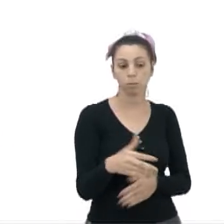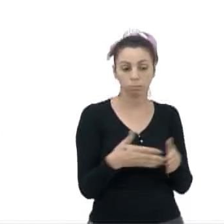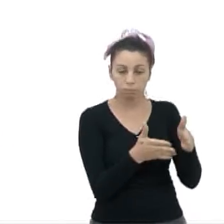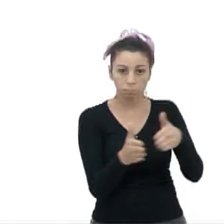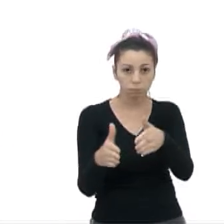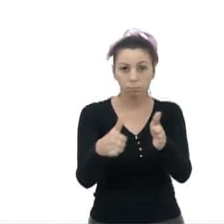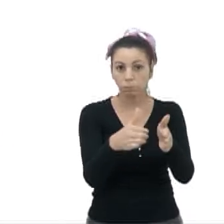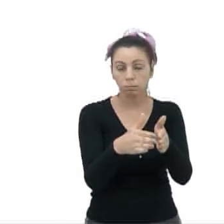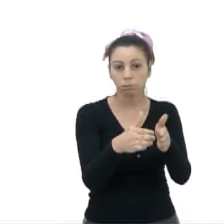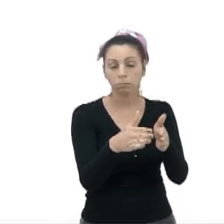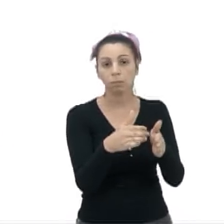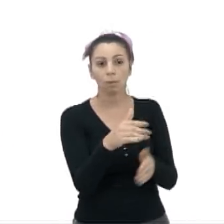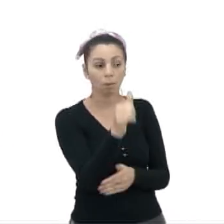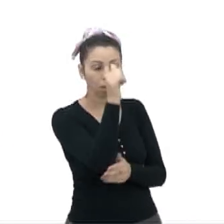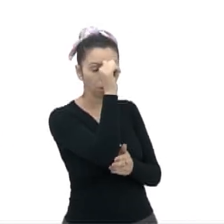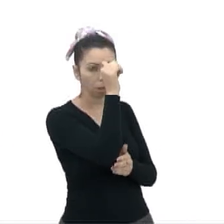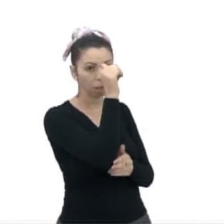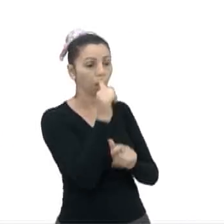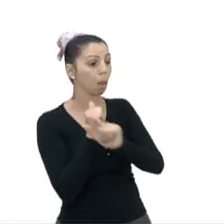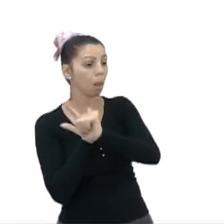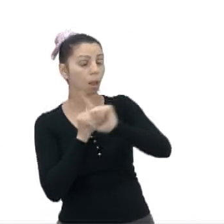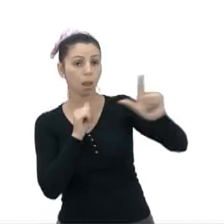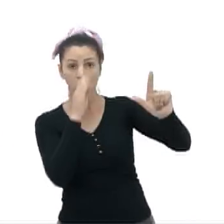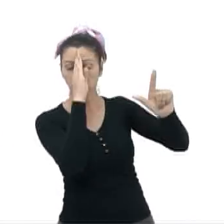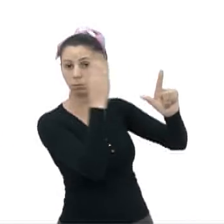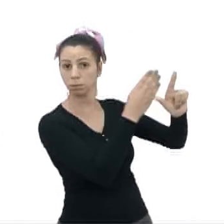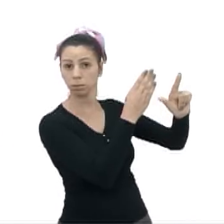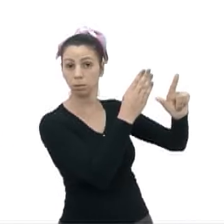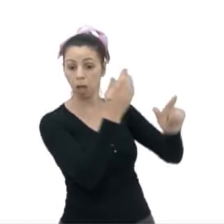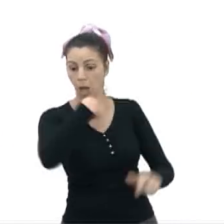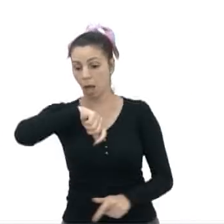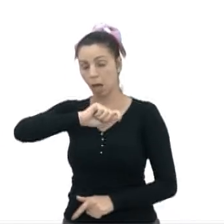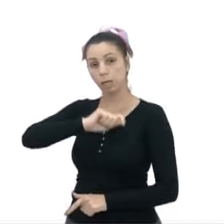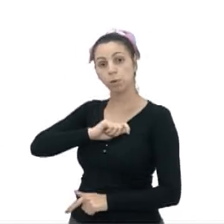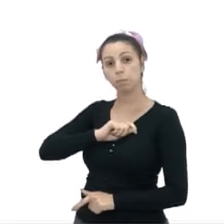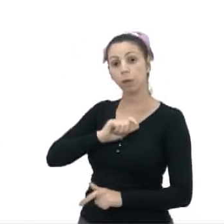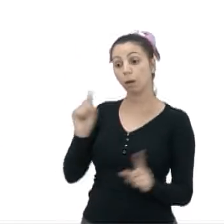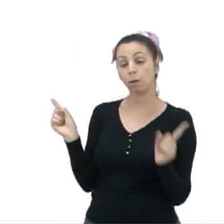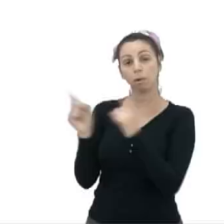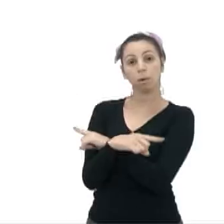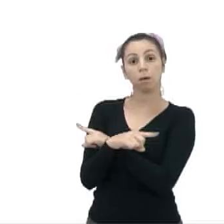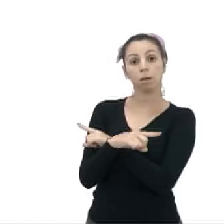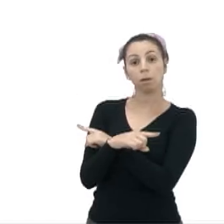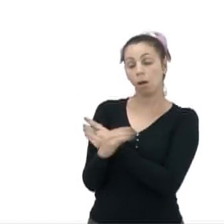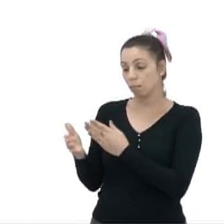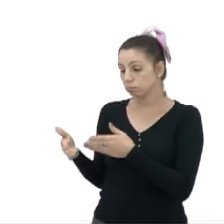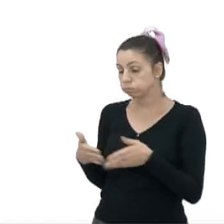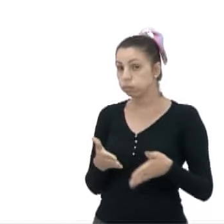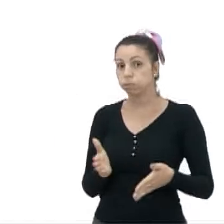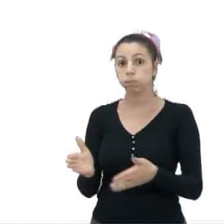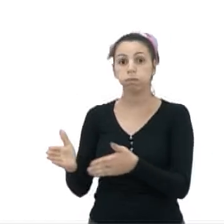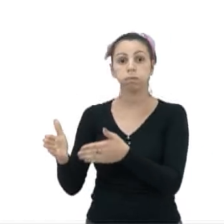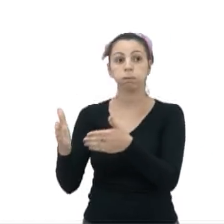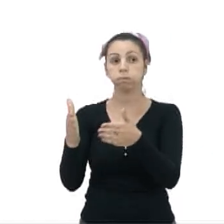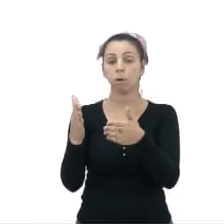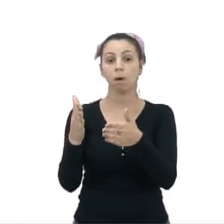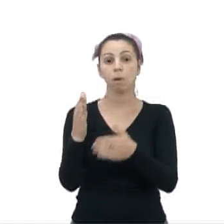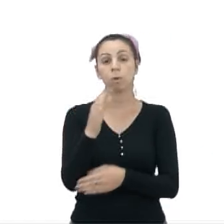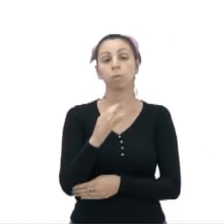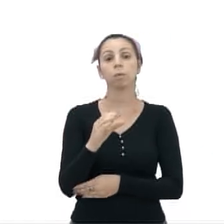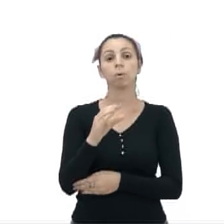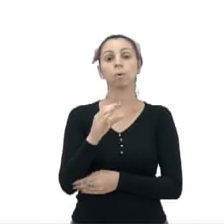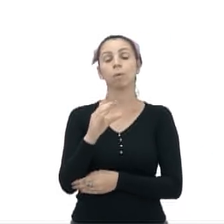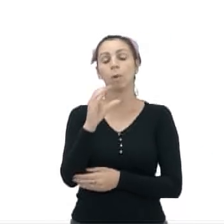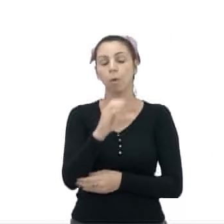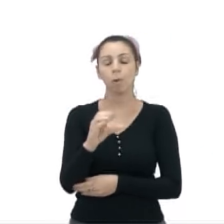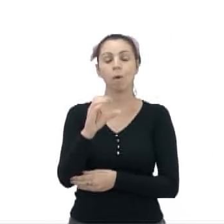para o Oriente em direção ao leste, a Espanha vai fazer o contrário. Ela vai buscar rotas, né, através do oeste.